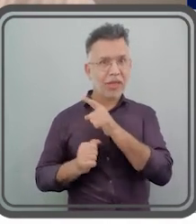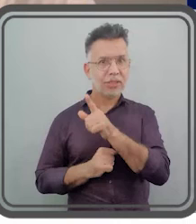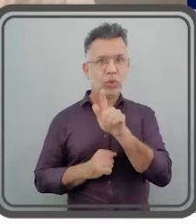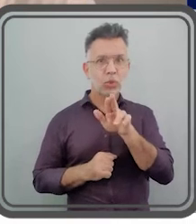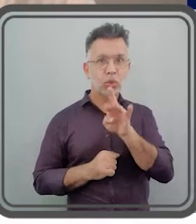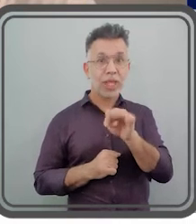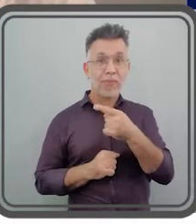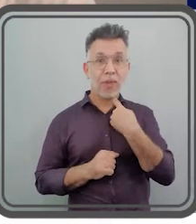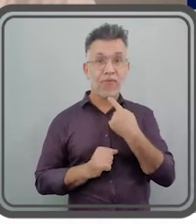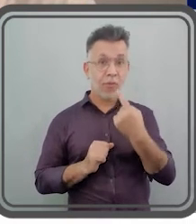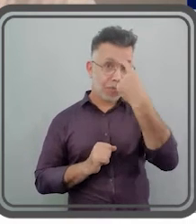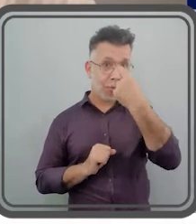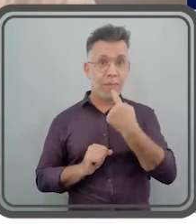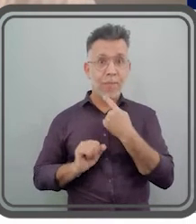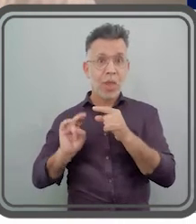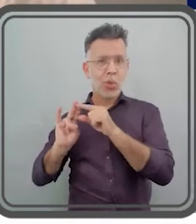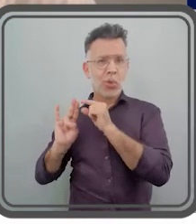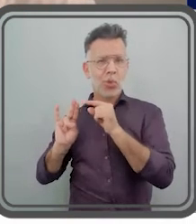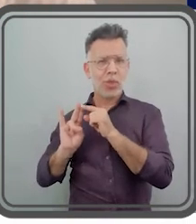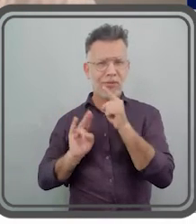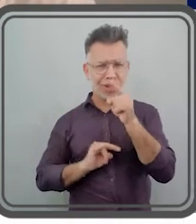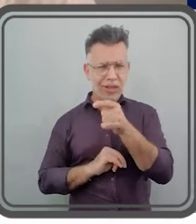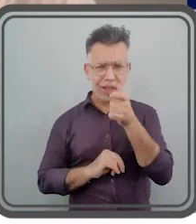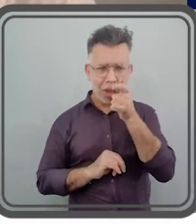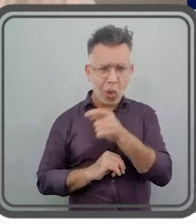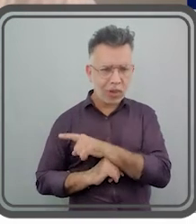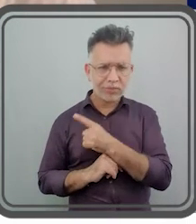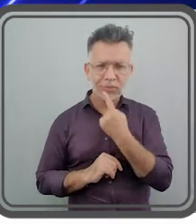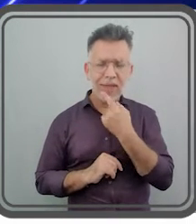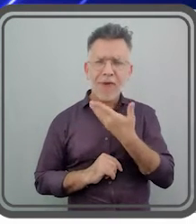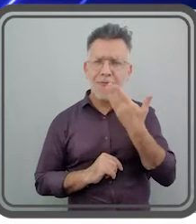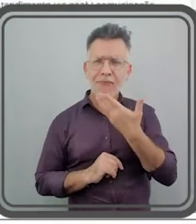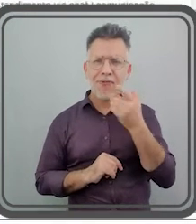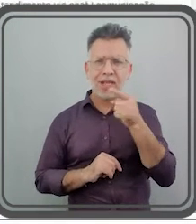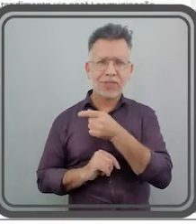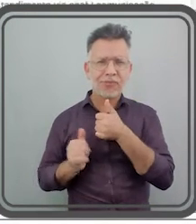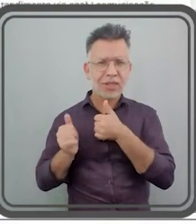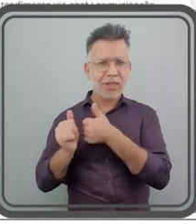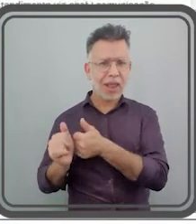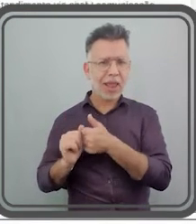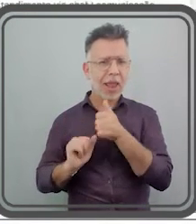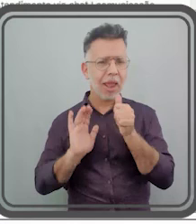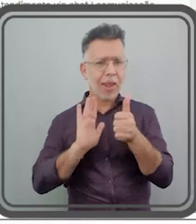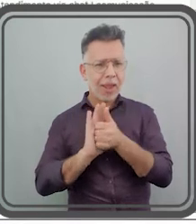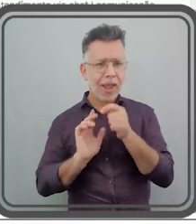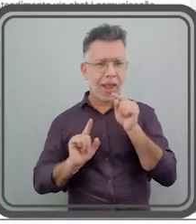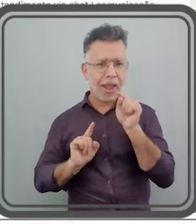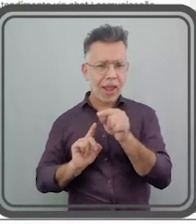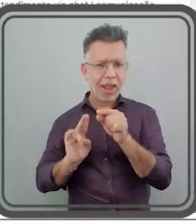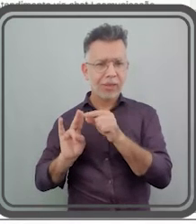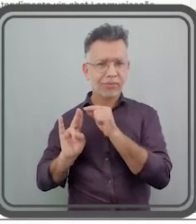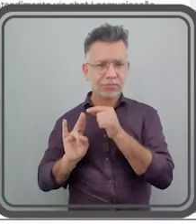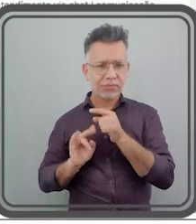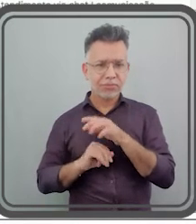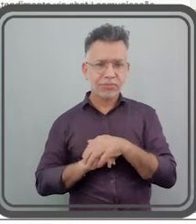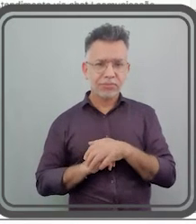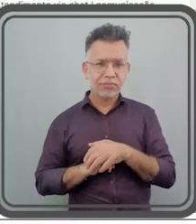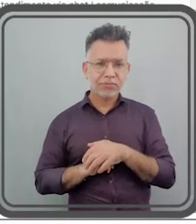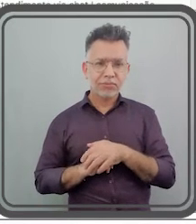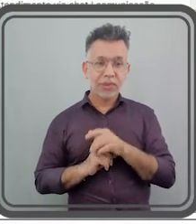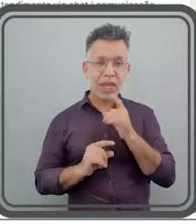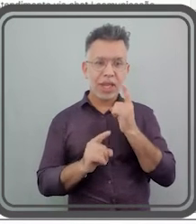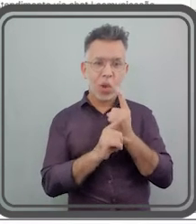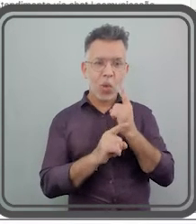Gustavo trazer o perfil do Gustavo não entende então pessoal que tá no brinquedinho aí ó fica fácil de você seguir e o Gustavo Ele tá marcado aqui no enunciado da Live se não